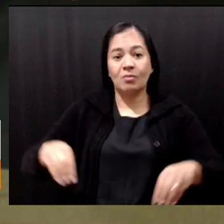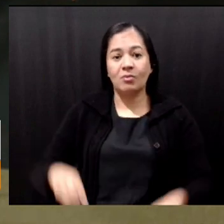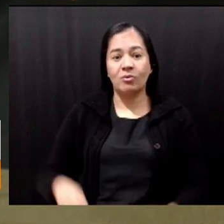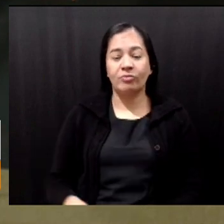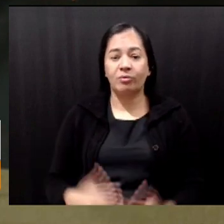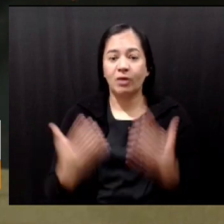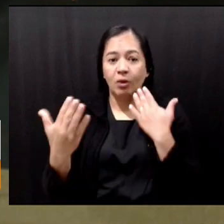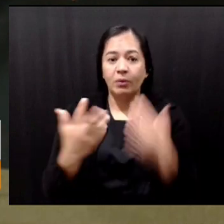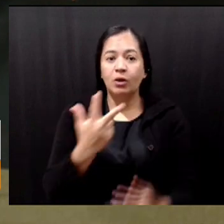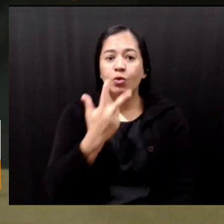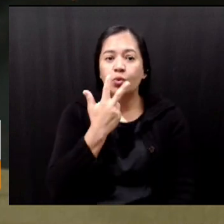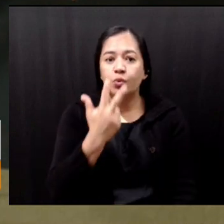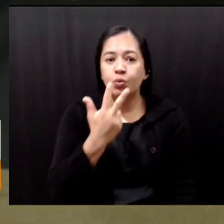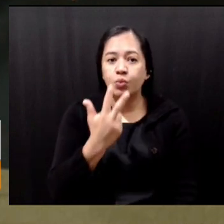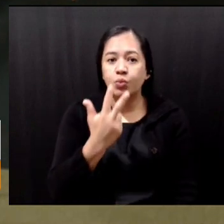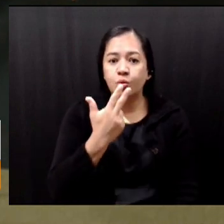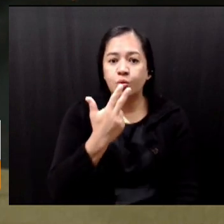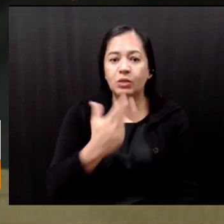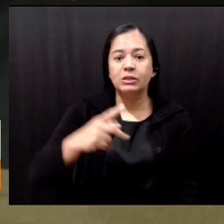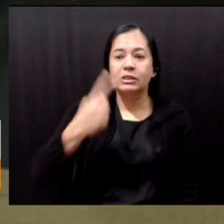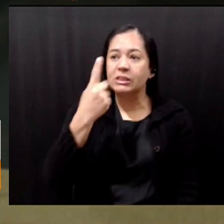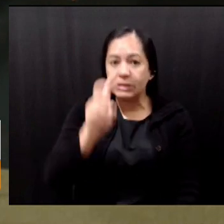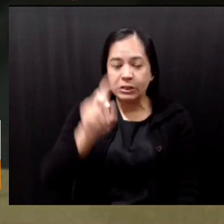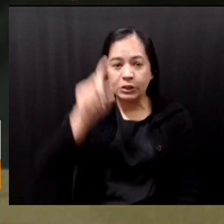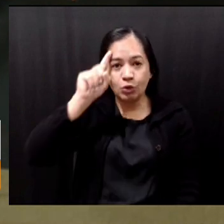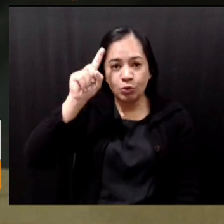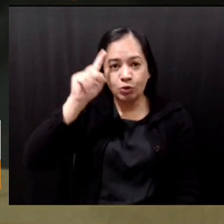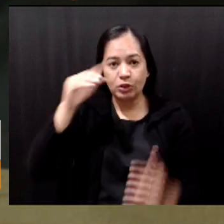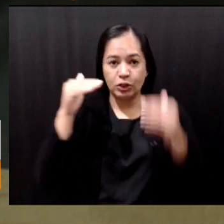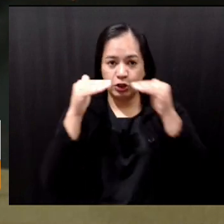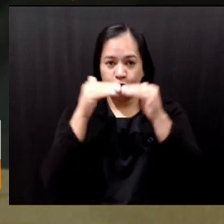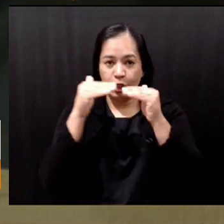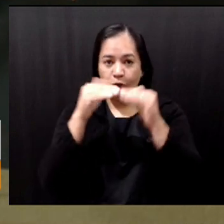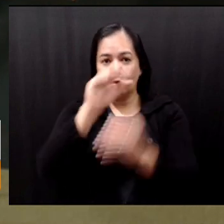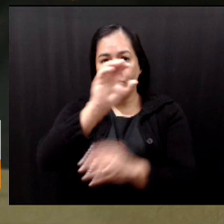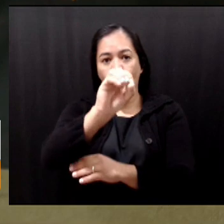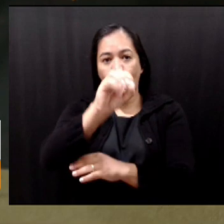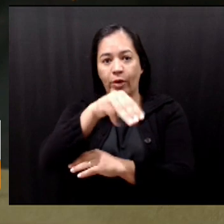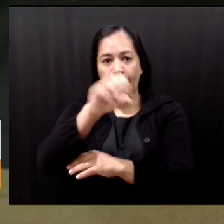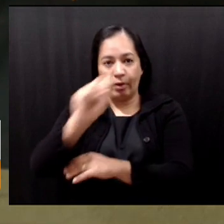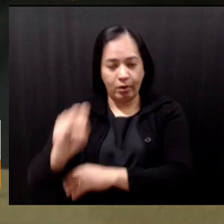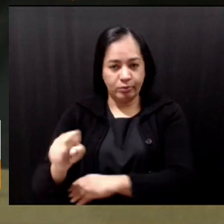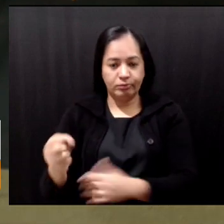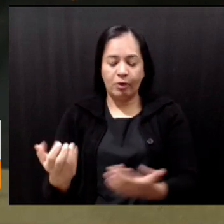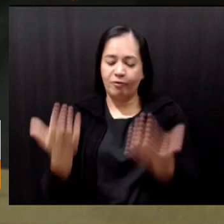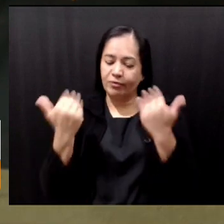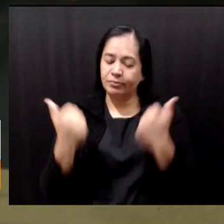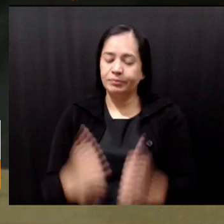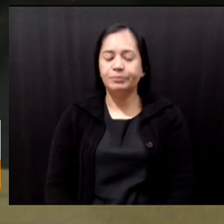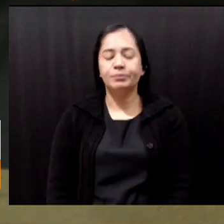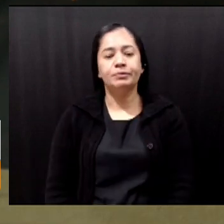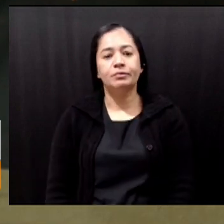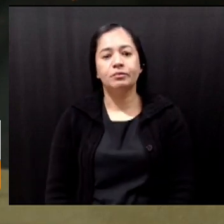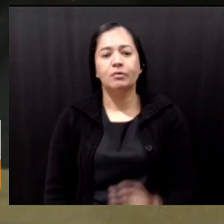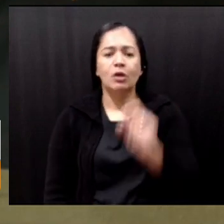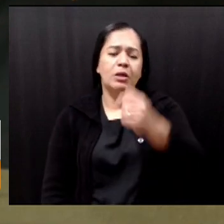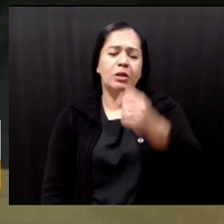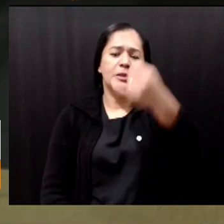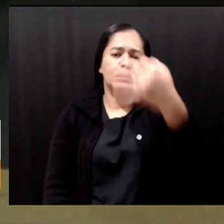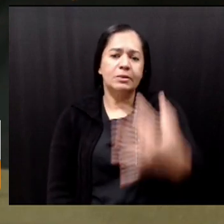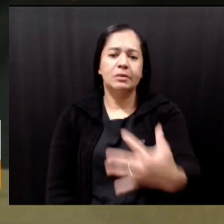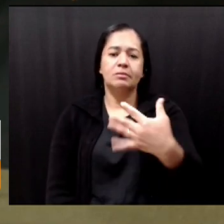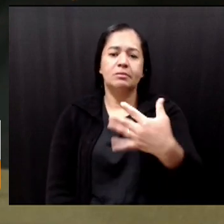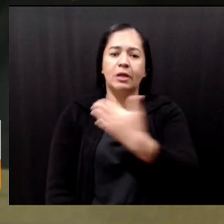por dia. Isso de acordo com a Organização Mundial de Saúde. Agora vamos lá, Arthur. O que define uma amizade de baixa